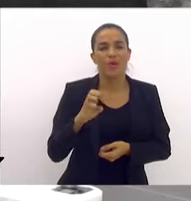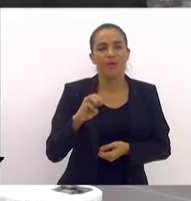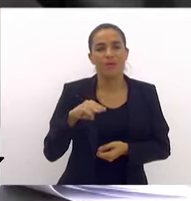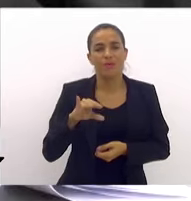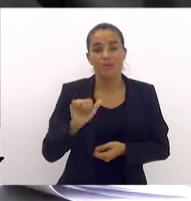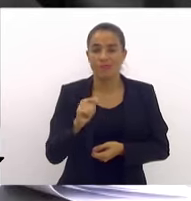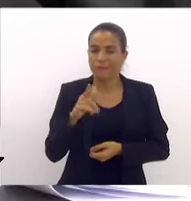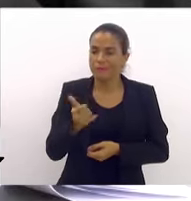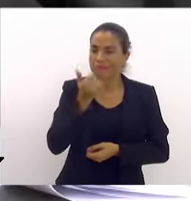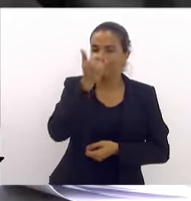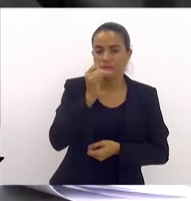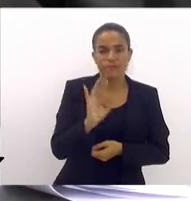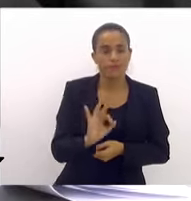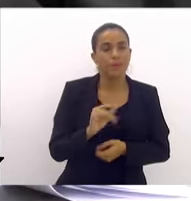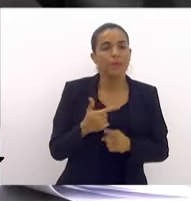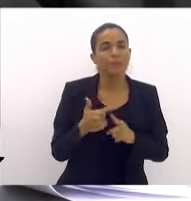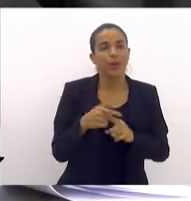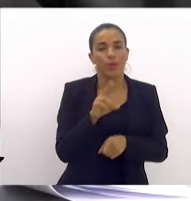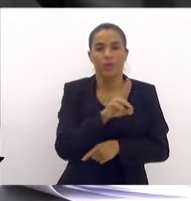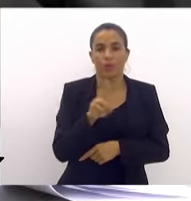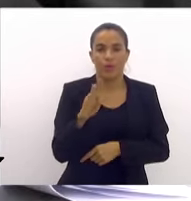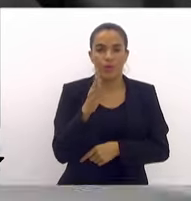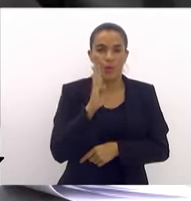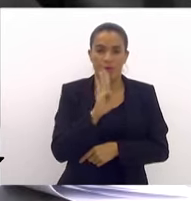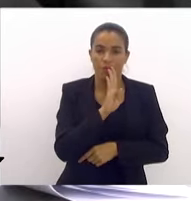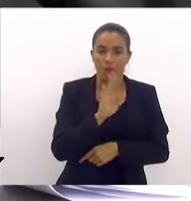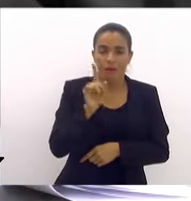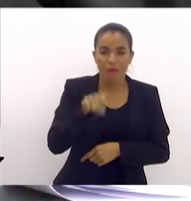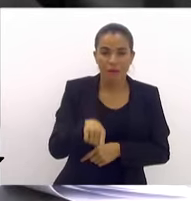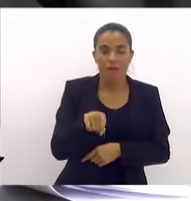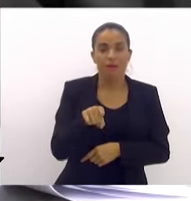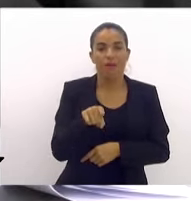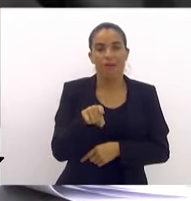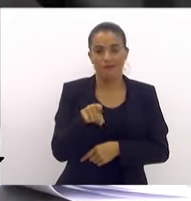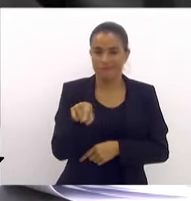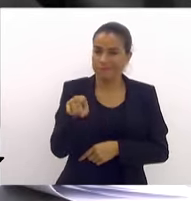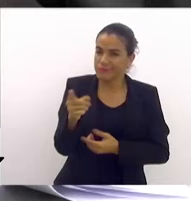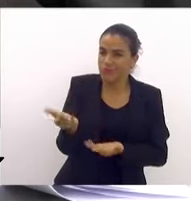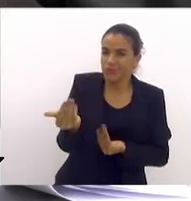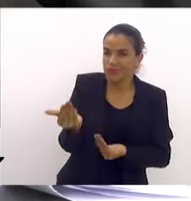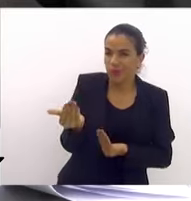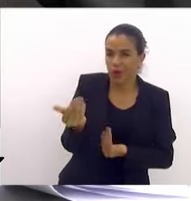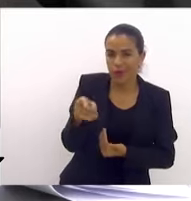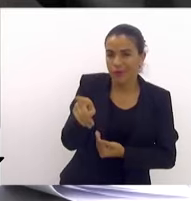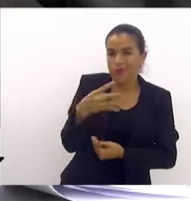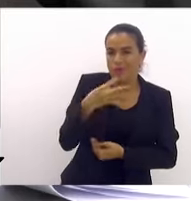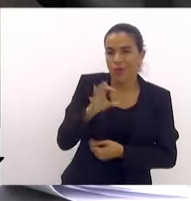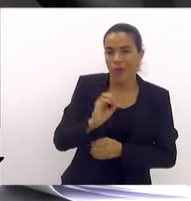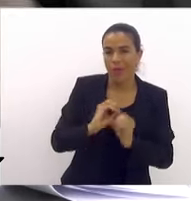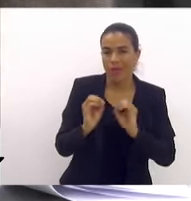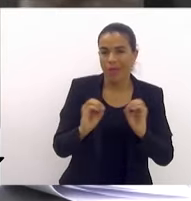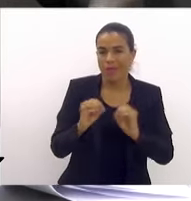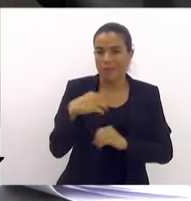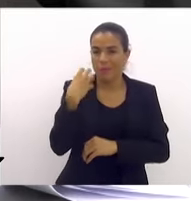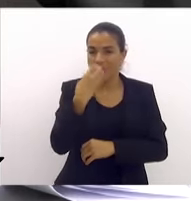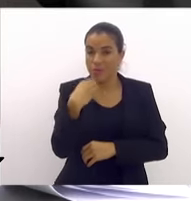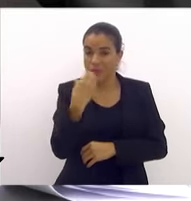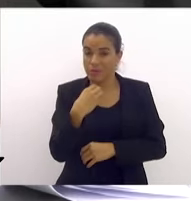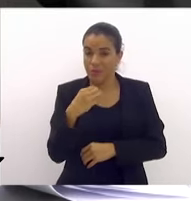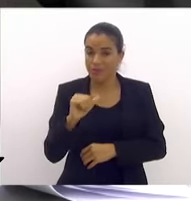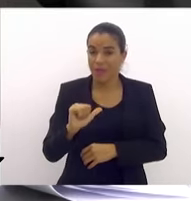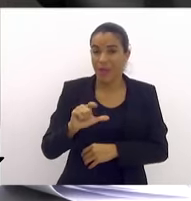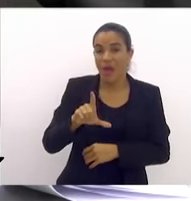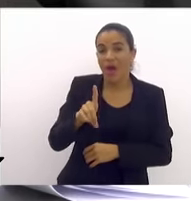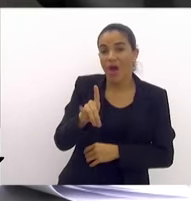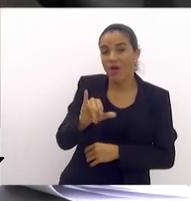pisou na bola. Porque o nome do bar, Vossa Excelência é muito jovem, não conhece a música, é